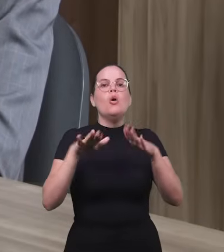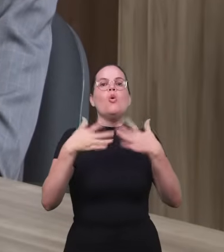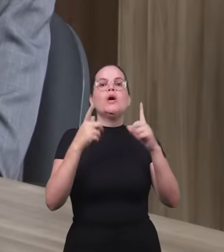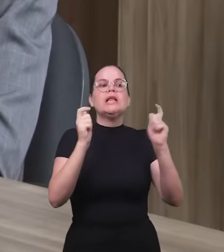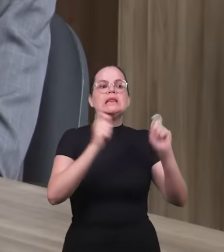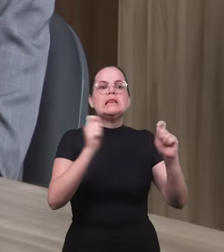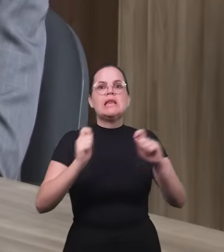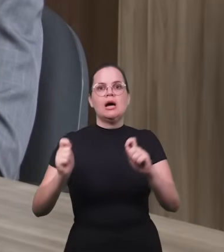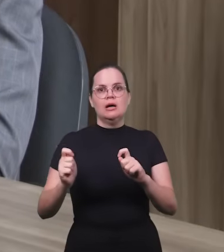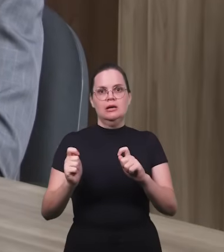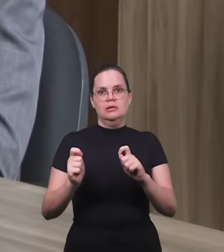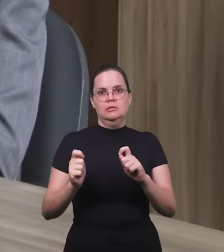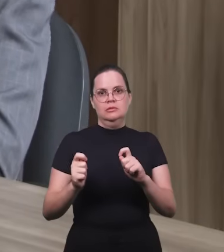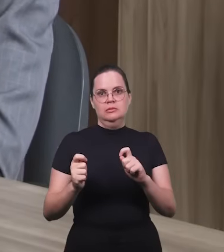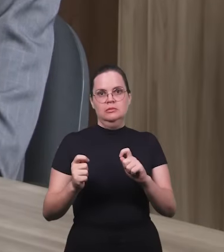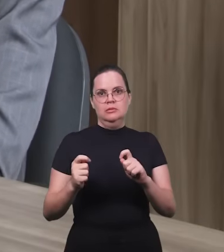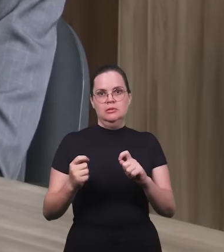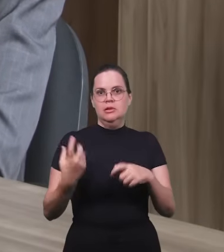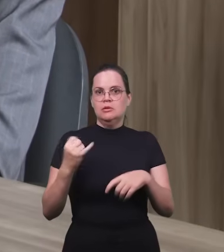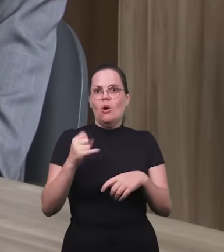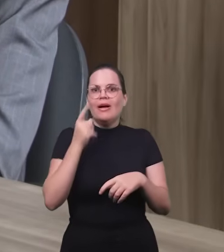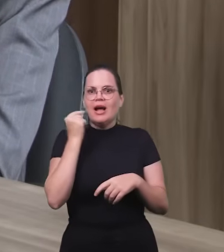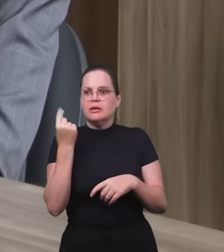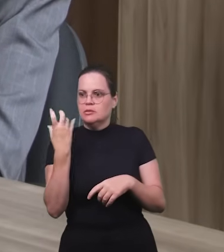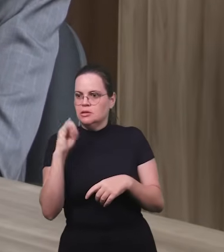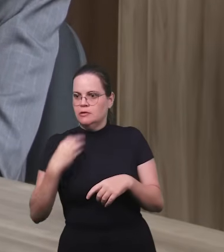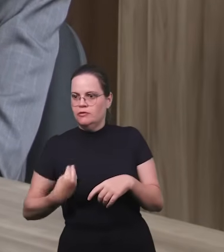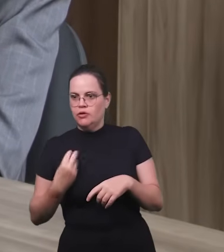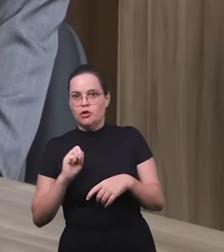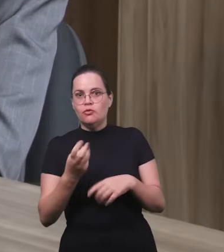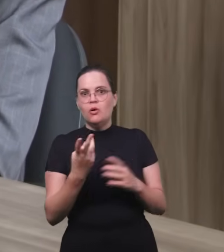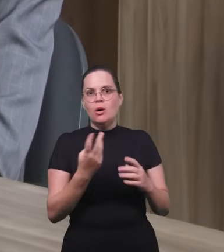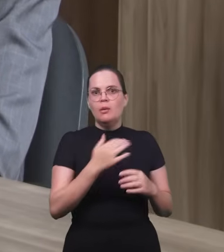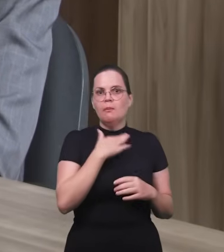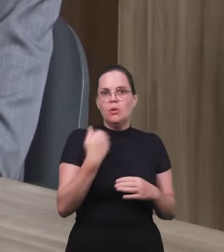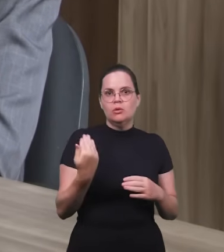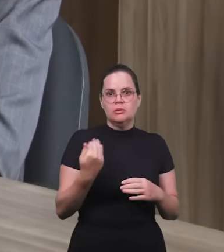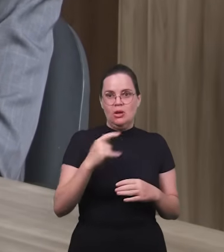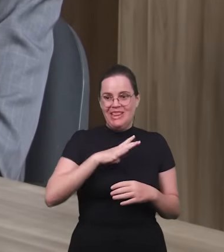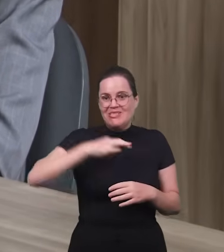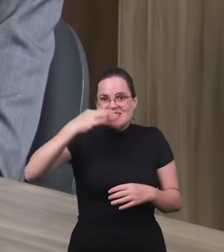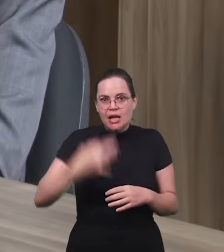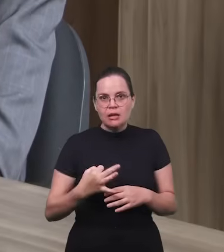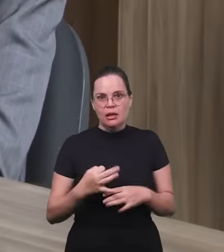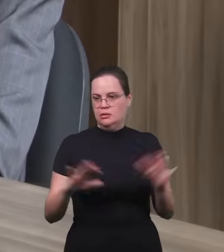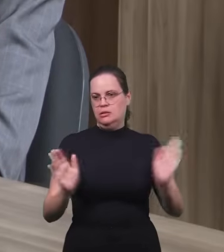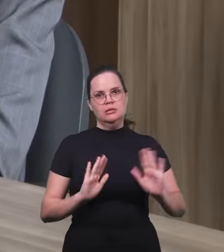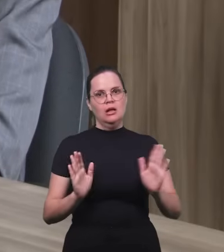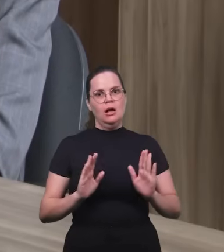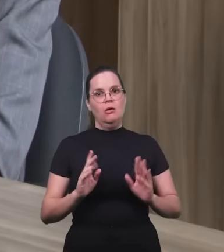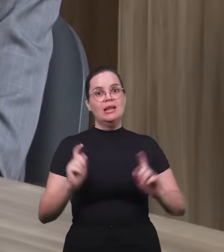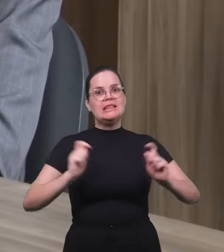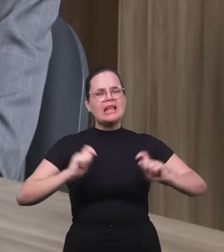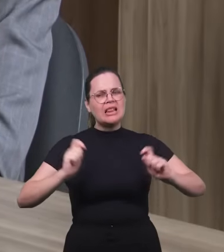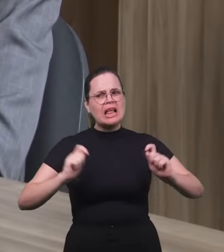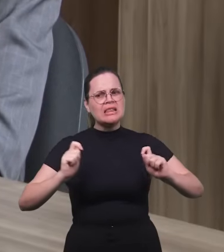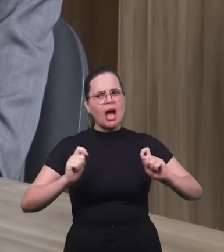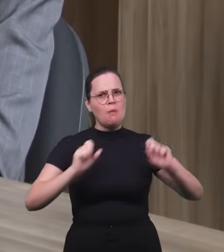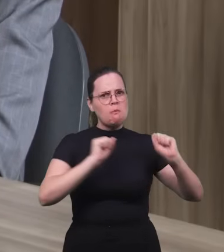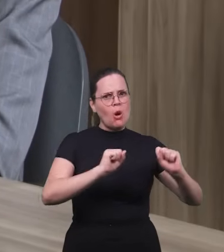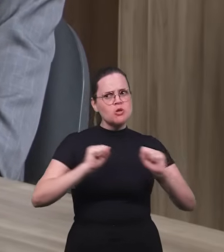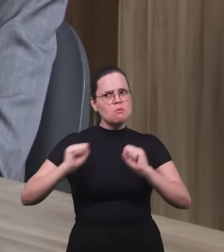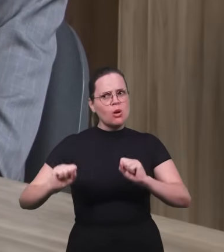O gato, ele está vivo, ele está morto. Eu não posso dizer que aqui eu tenho a certeza de algo, não. São as probabilidades que nós vamos